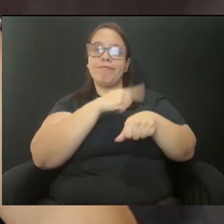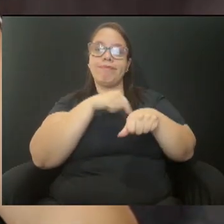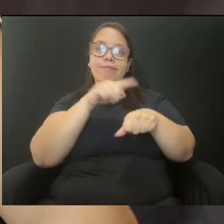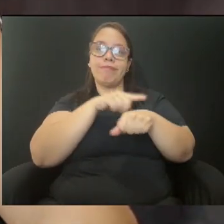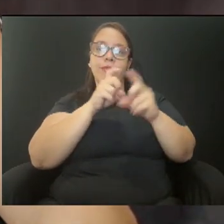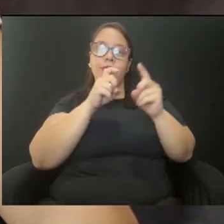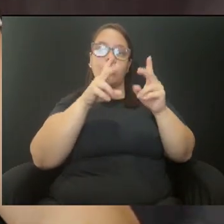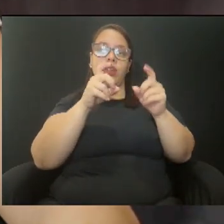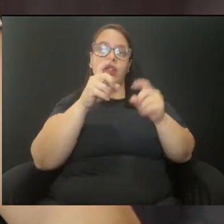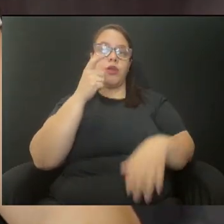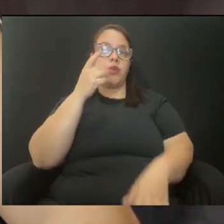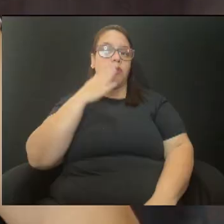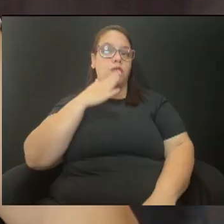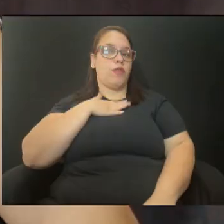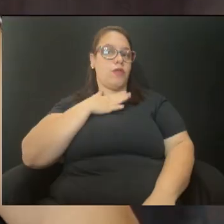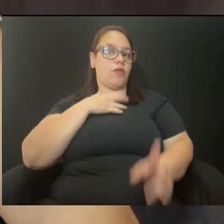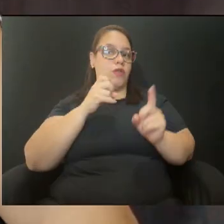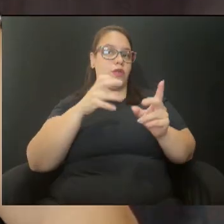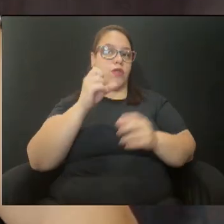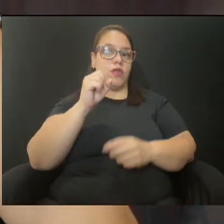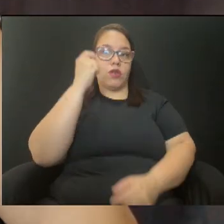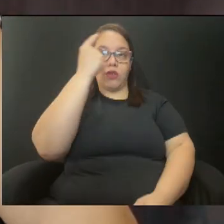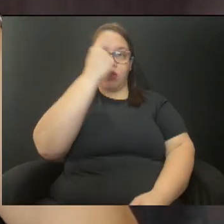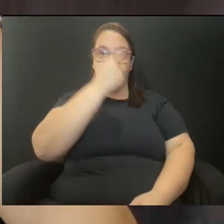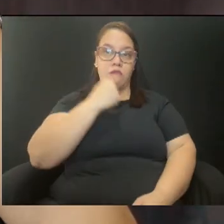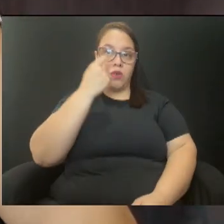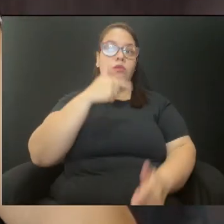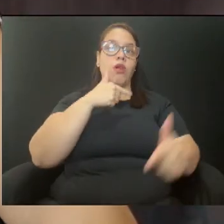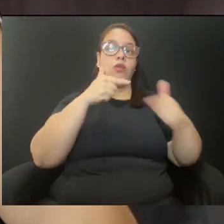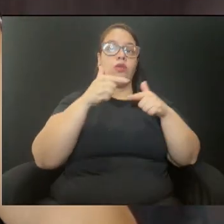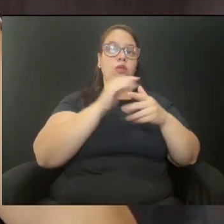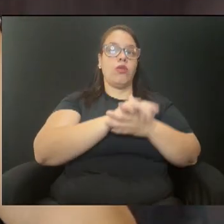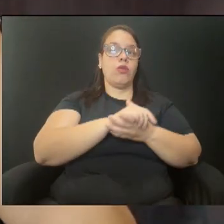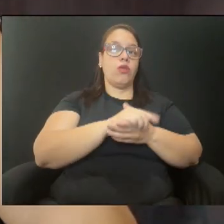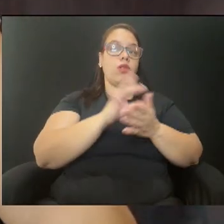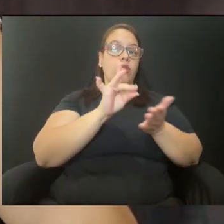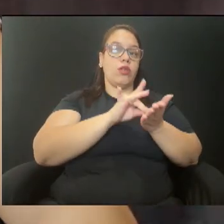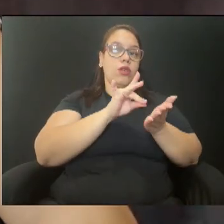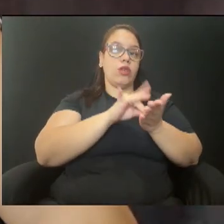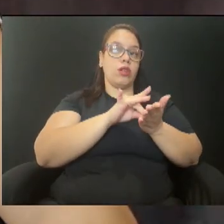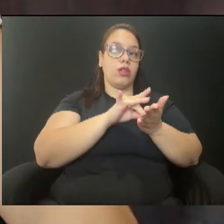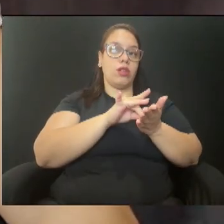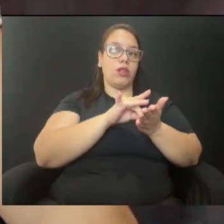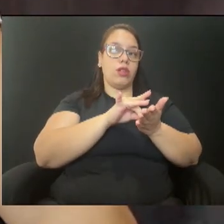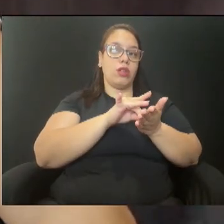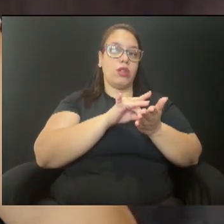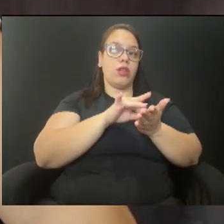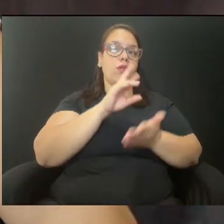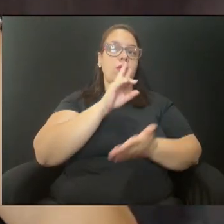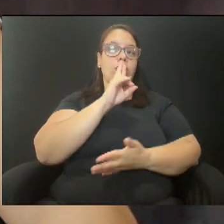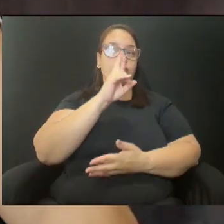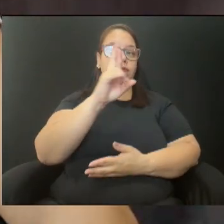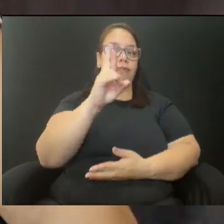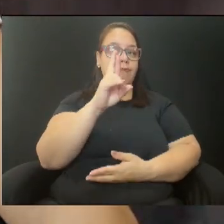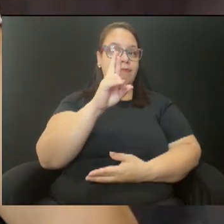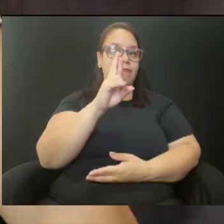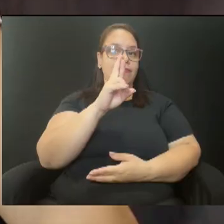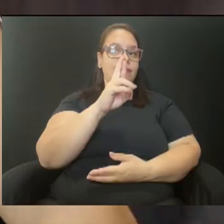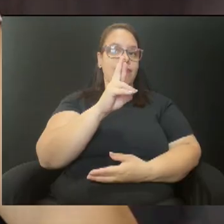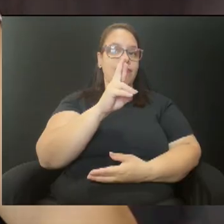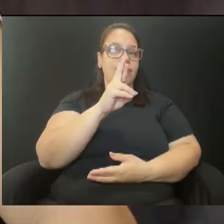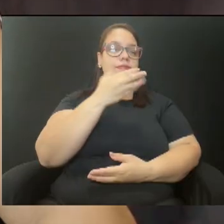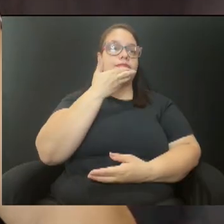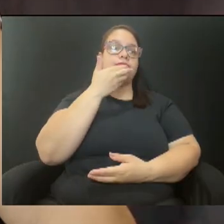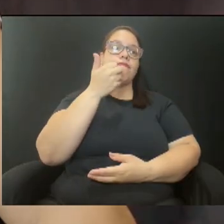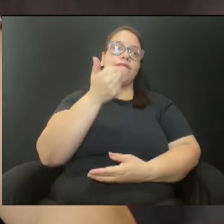minhas horas, 8 horas do meu dia por um trabalho. Quando na verdade ele, se fosse pelo resultado, eu acho que teria ali um maior ganho. Por exemplo, ali, as